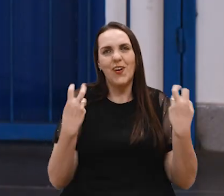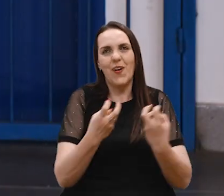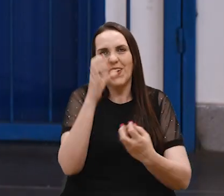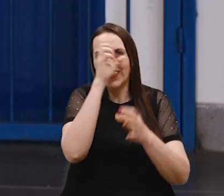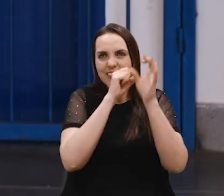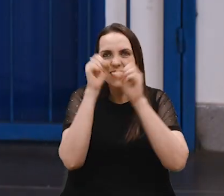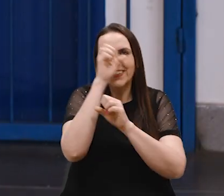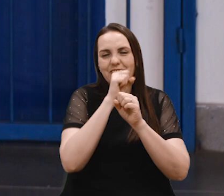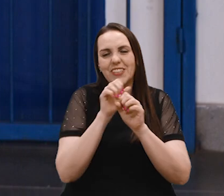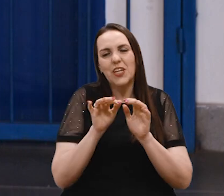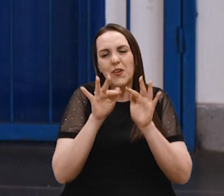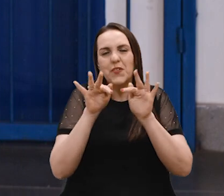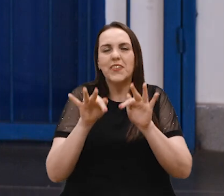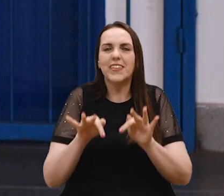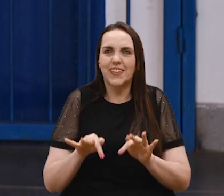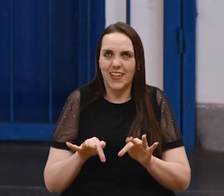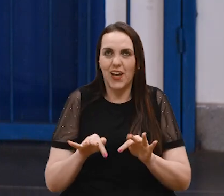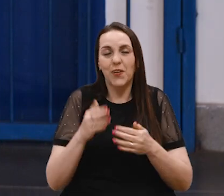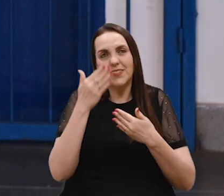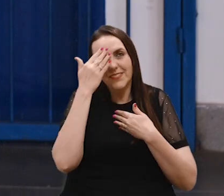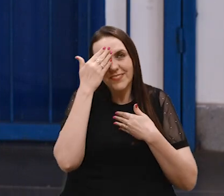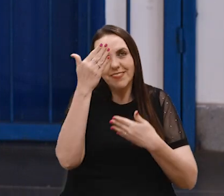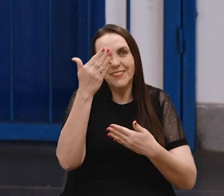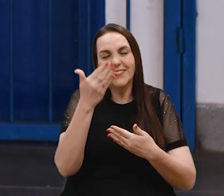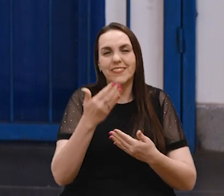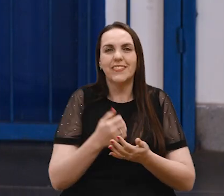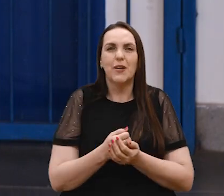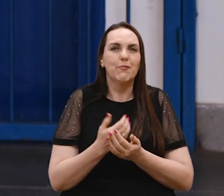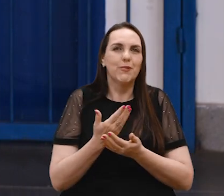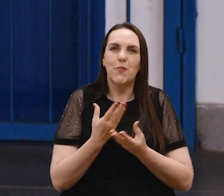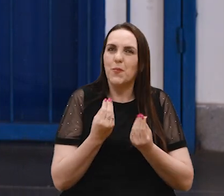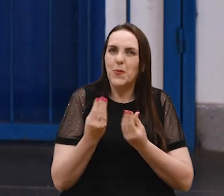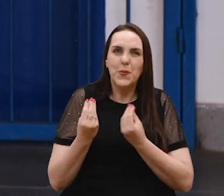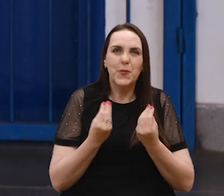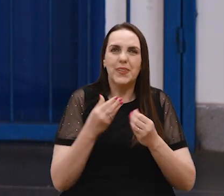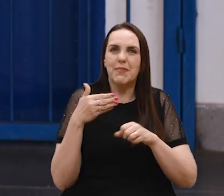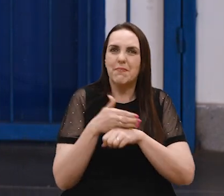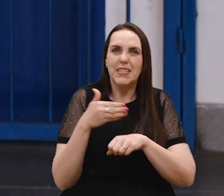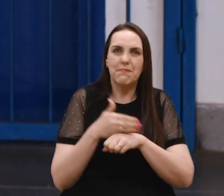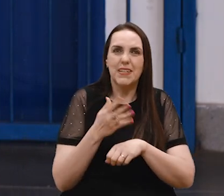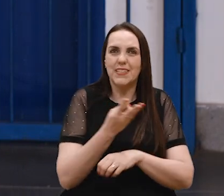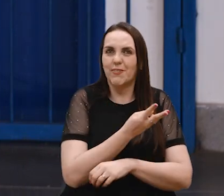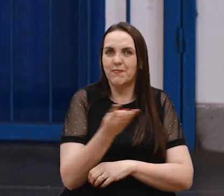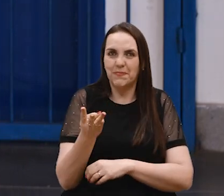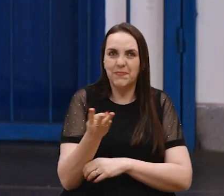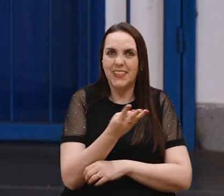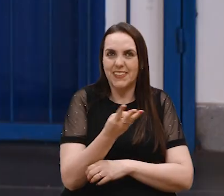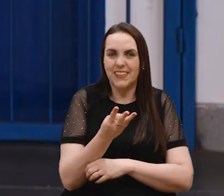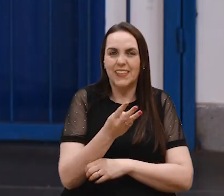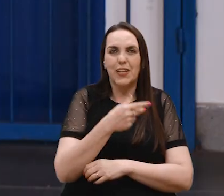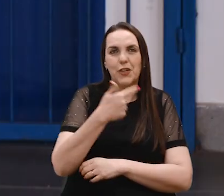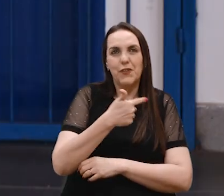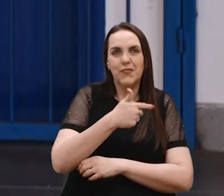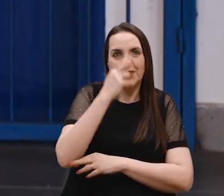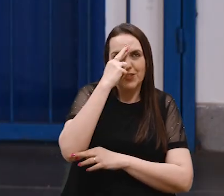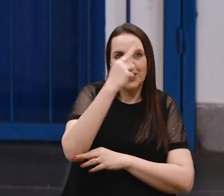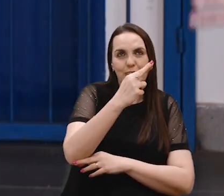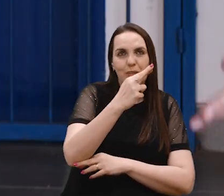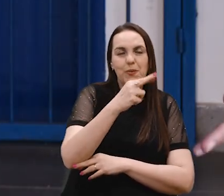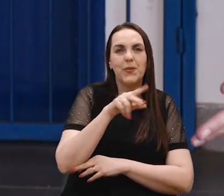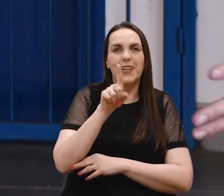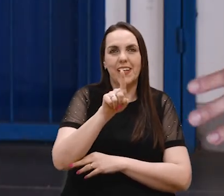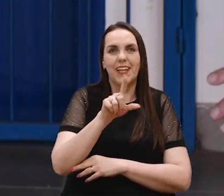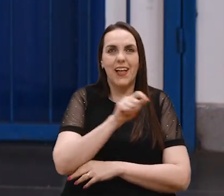está chegando ao final e a gente agradece muito a participação da Lai, vice-diretora, da Leidismar,